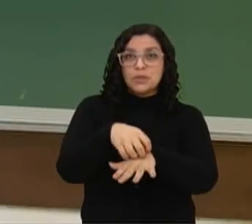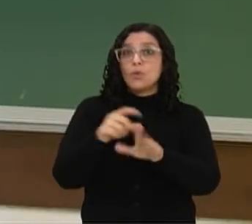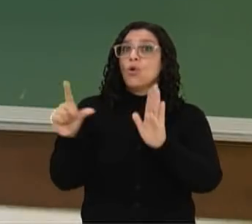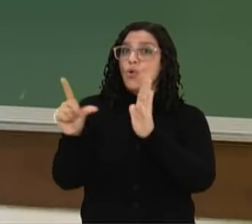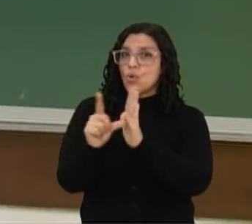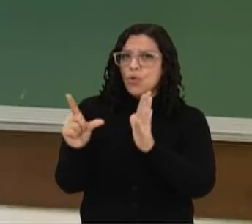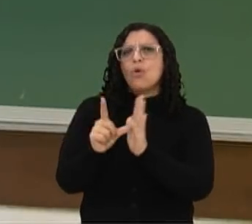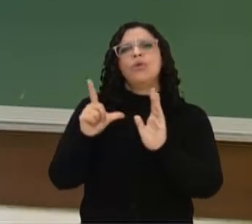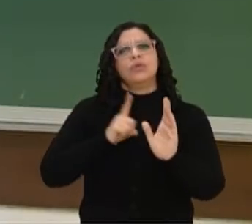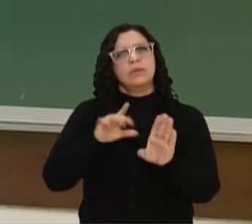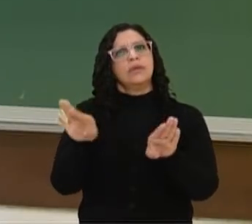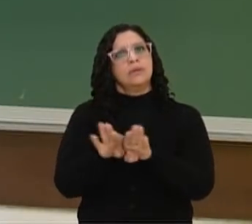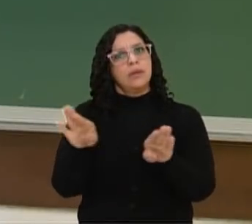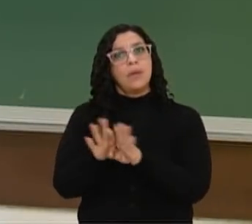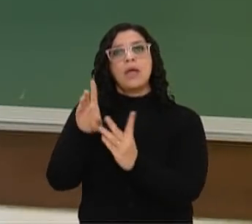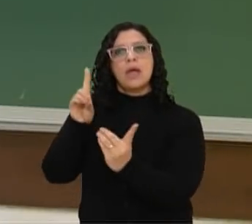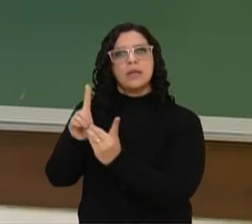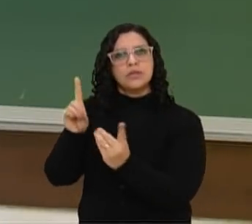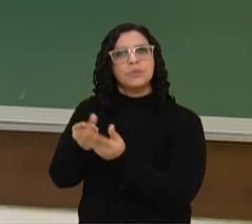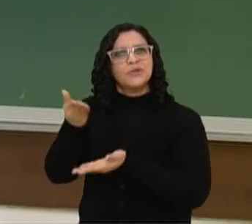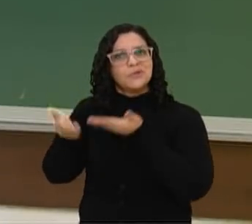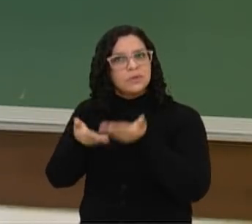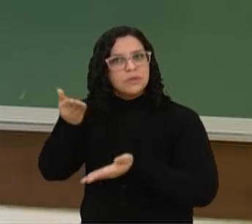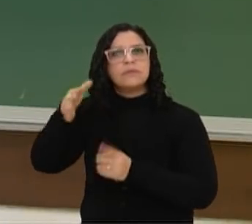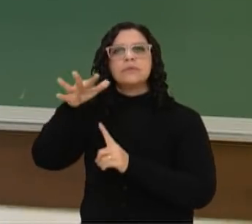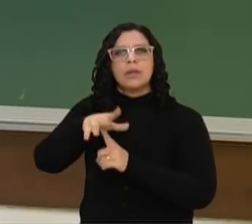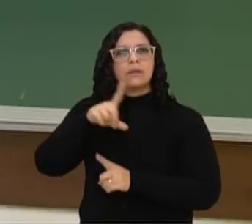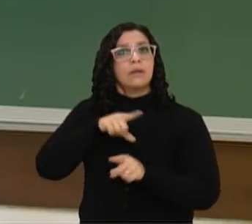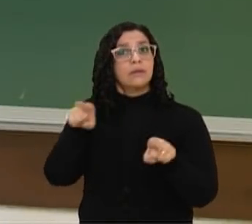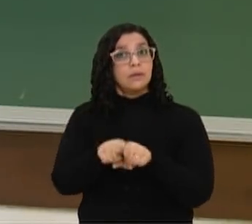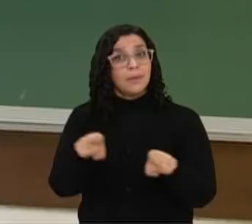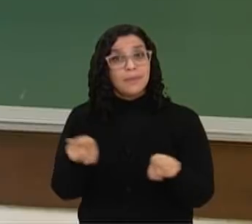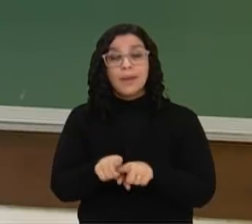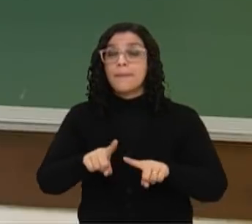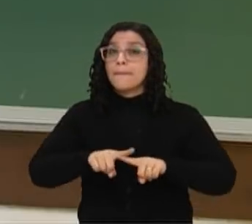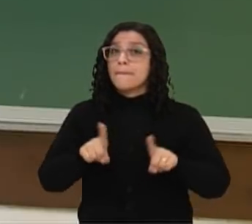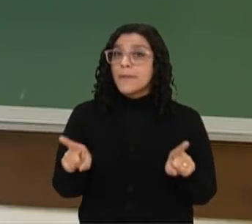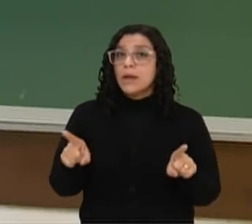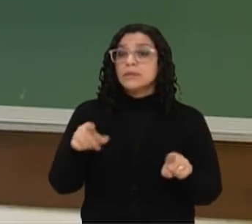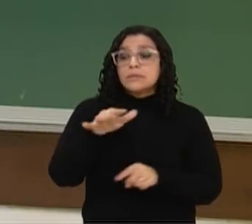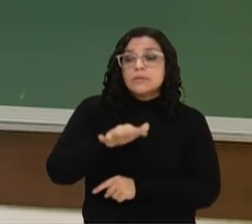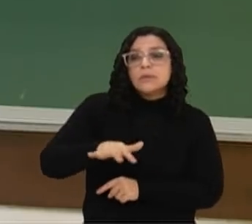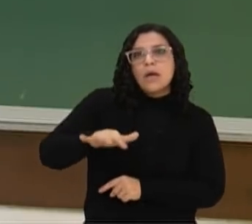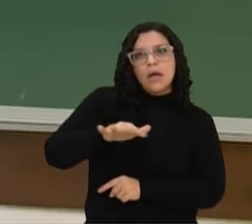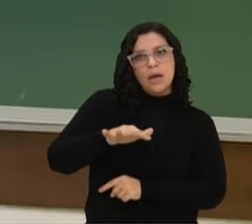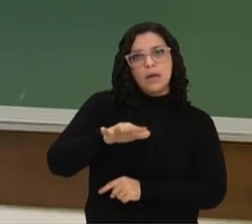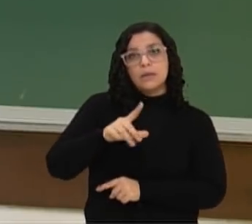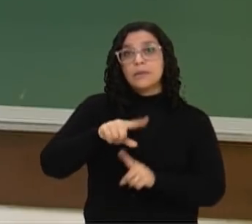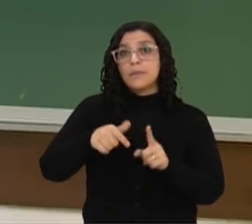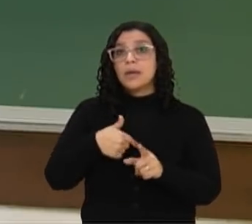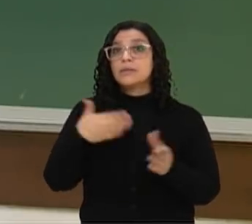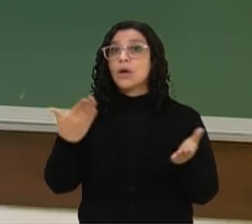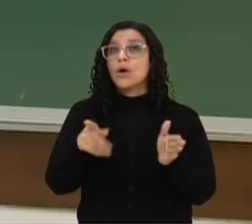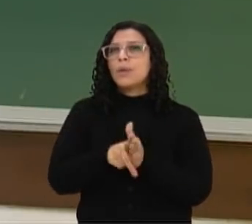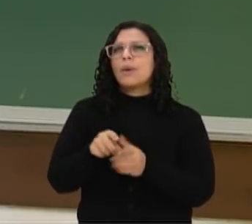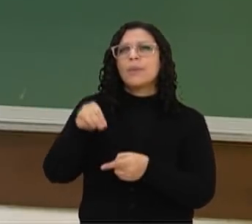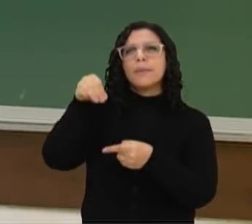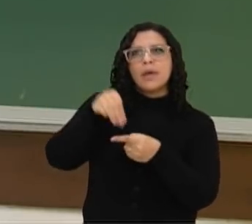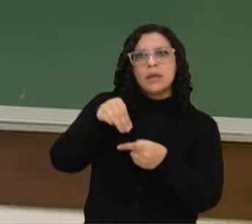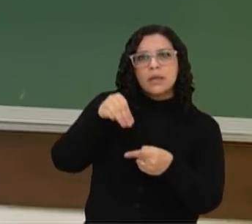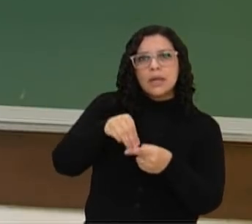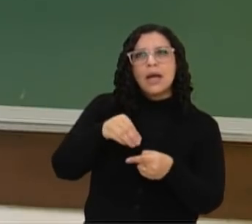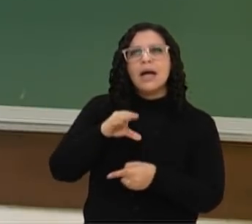comércio e serviços de forma bastante acentuada no nosso estado também. Em algumas áreas, nós temos na região de